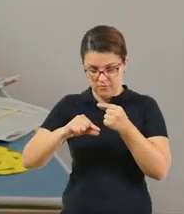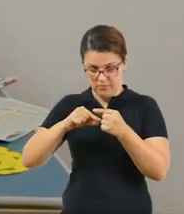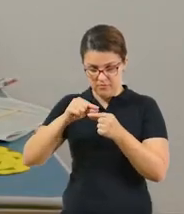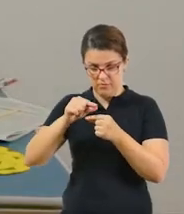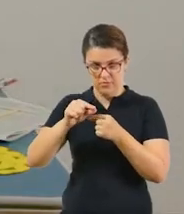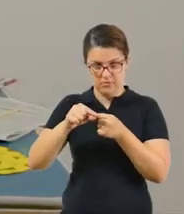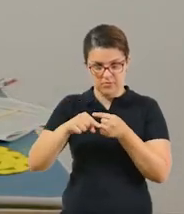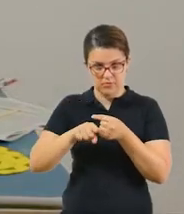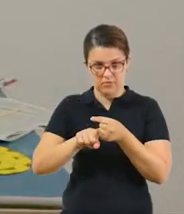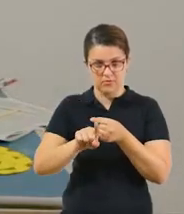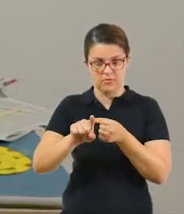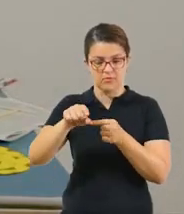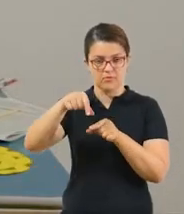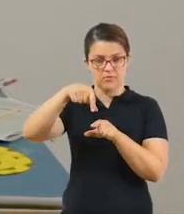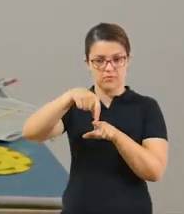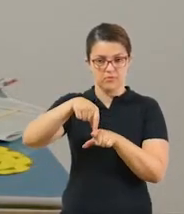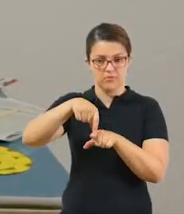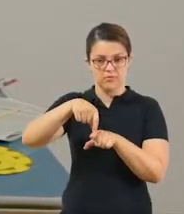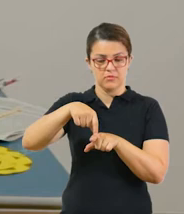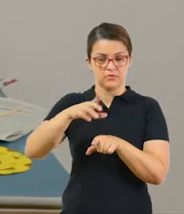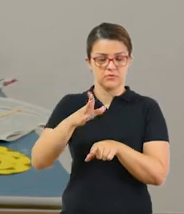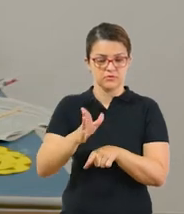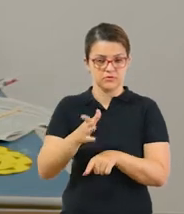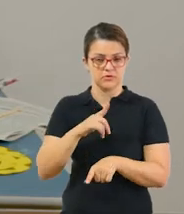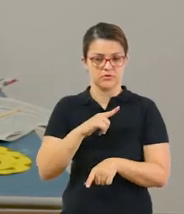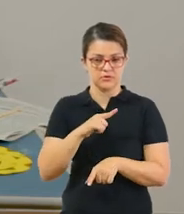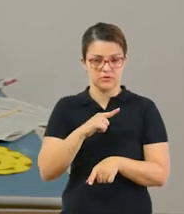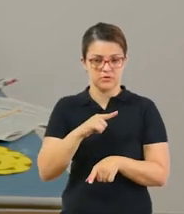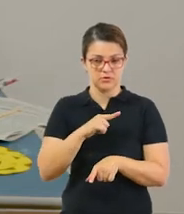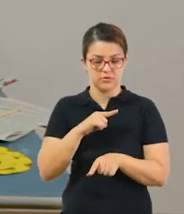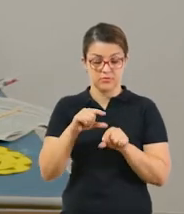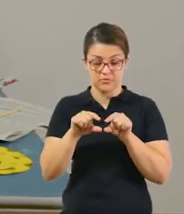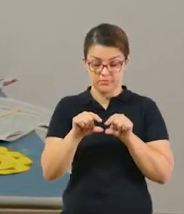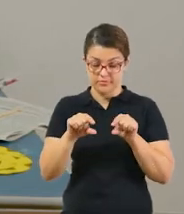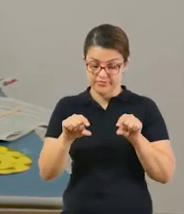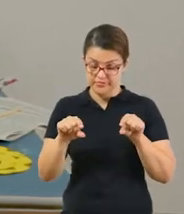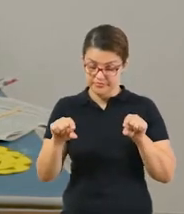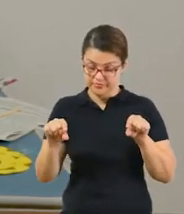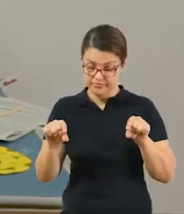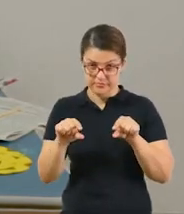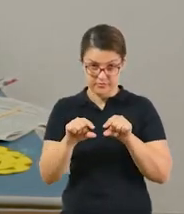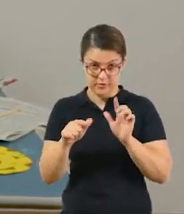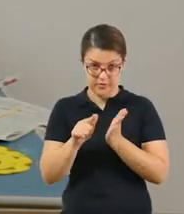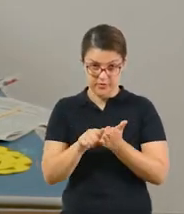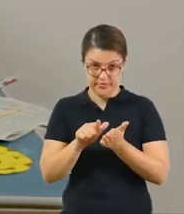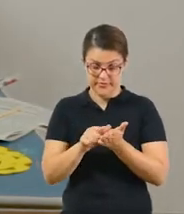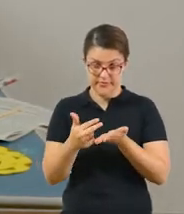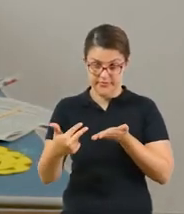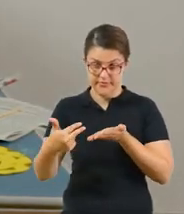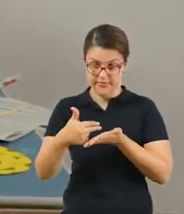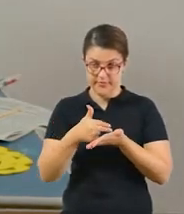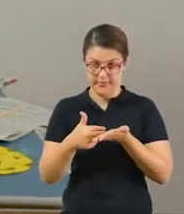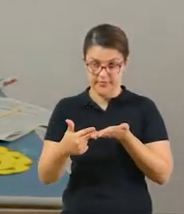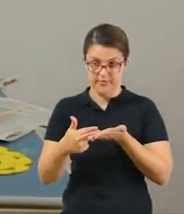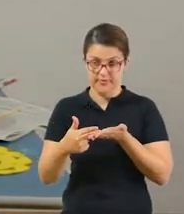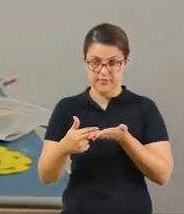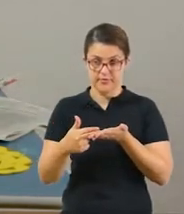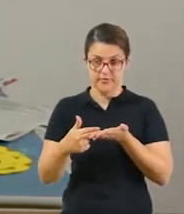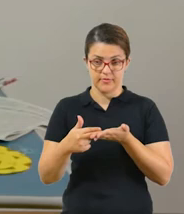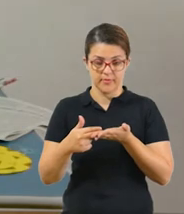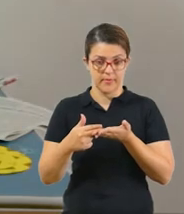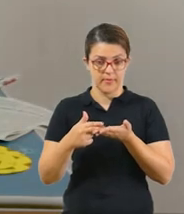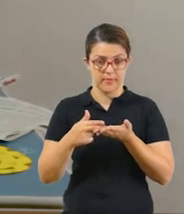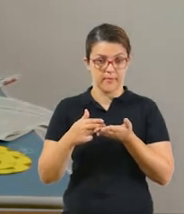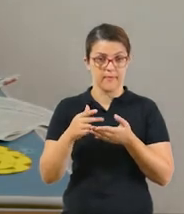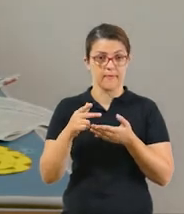de um caracolzinho temos aqui uma tirinha já recortada que que nós temos que fazer enrolar com o